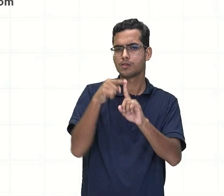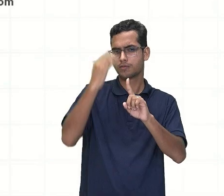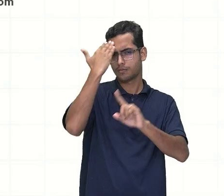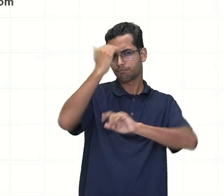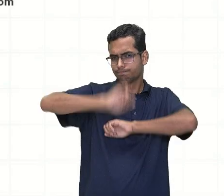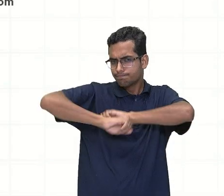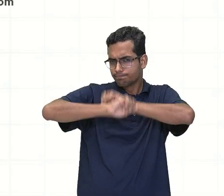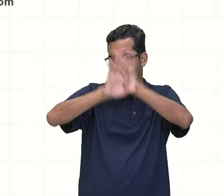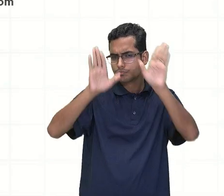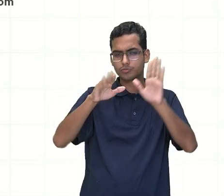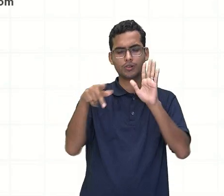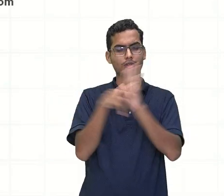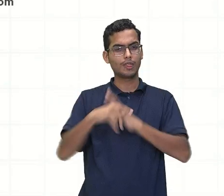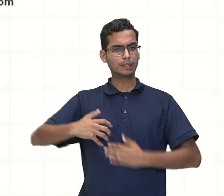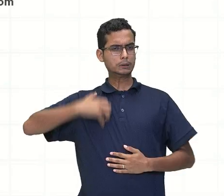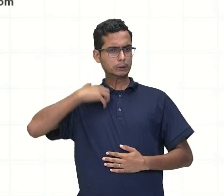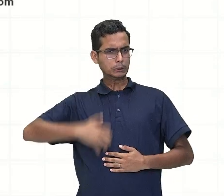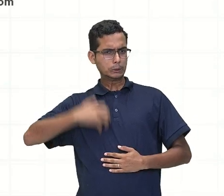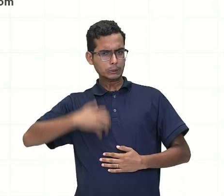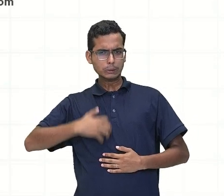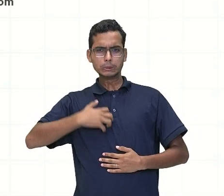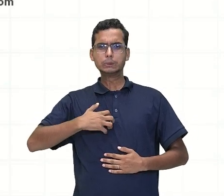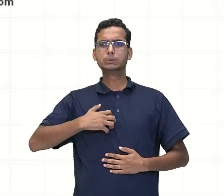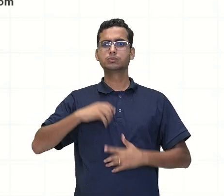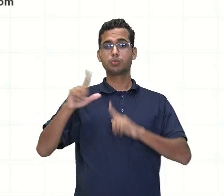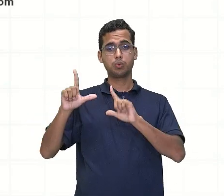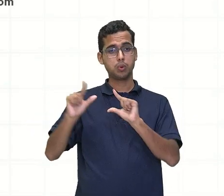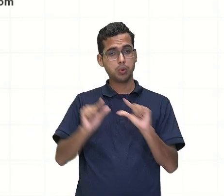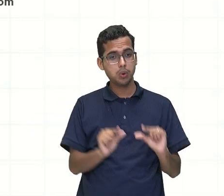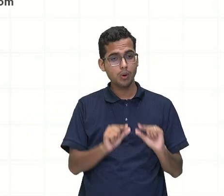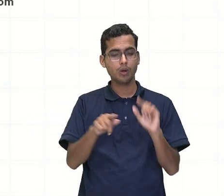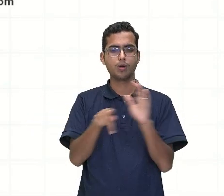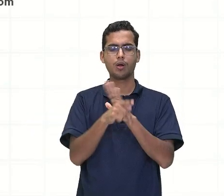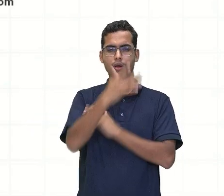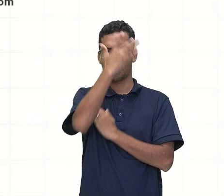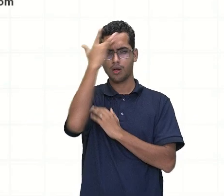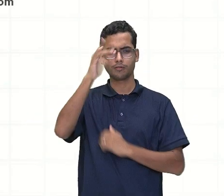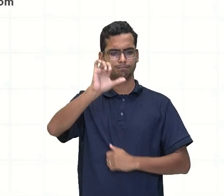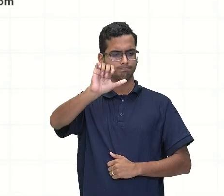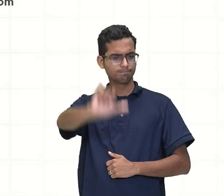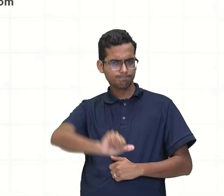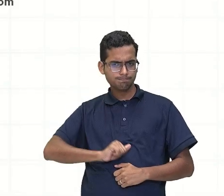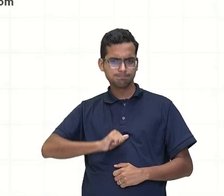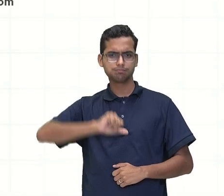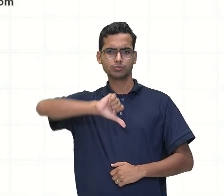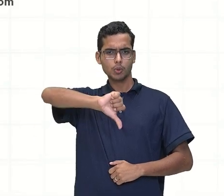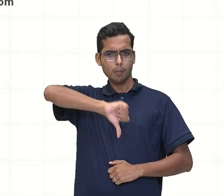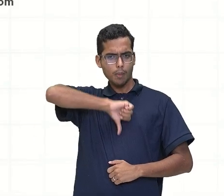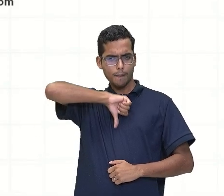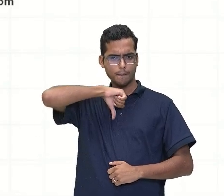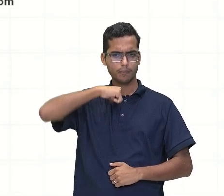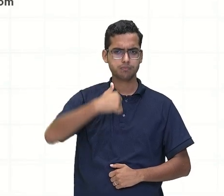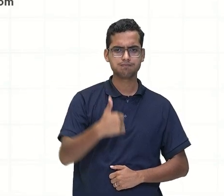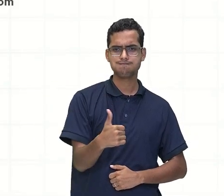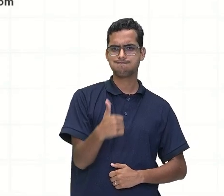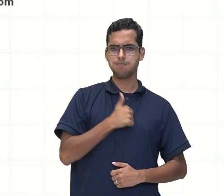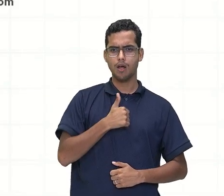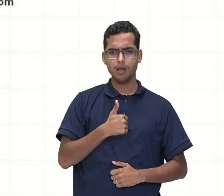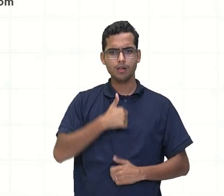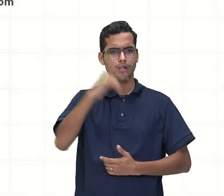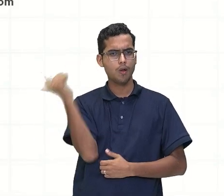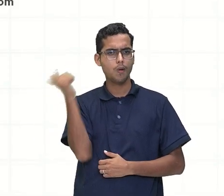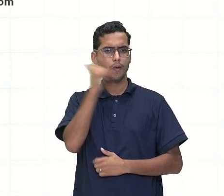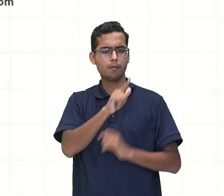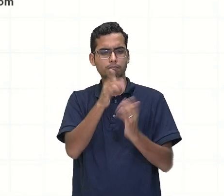o estresse, vai melhorar a resiliência e vai estimular uma postura positiva diante da vida,